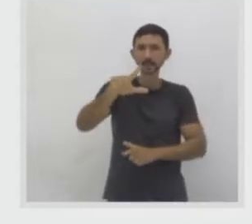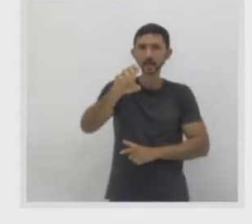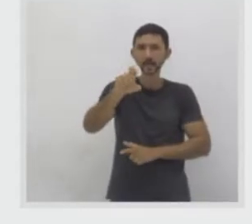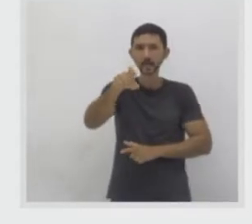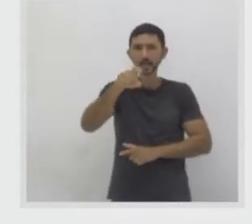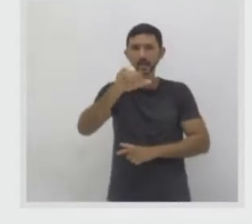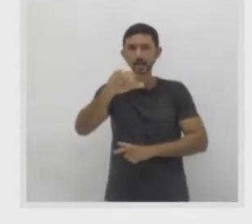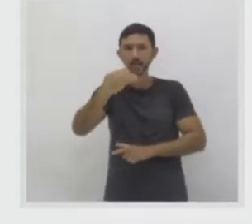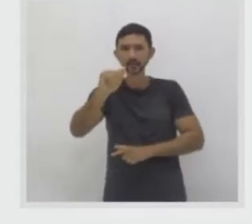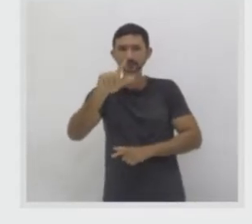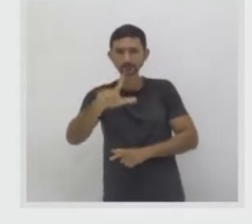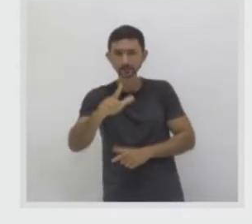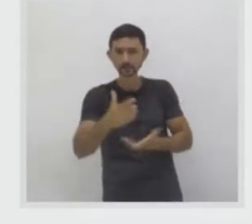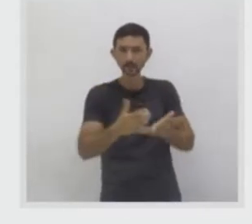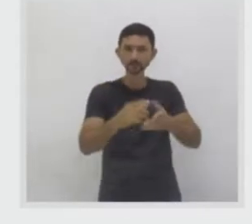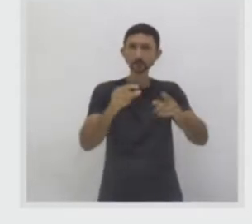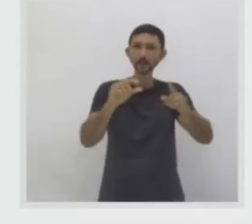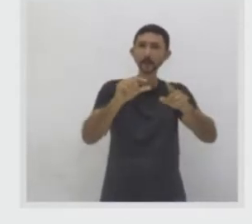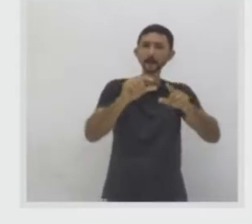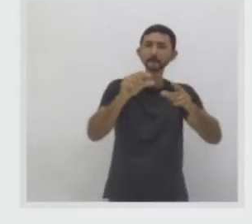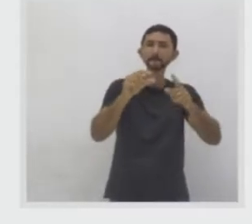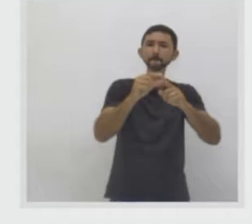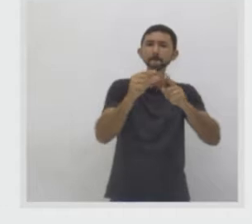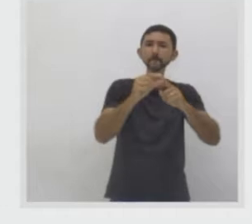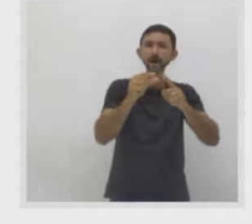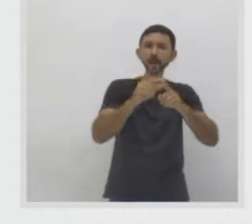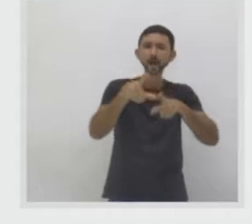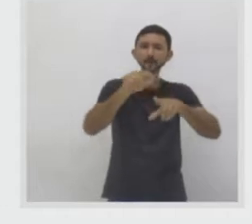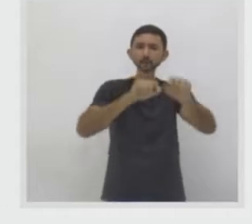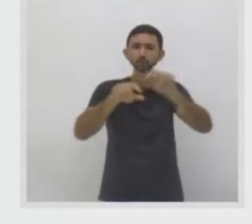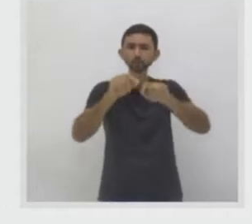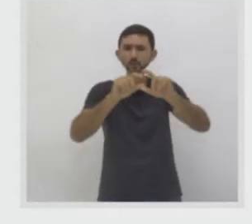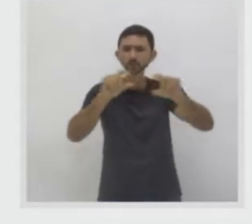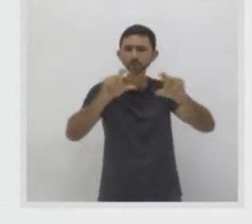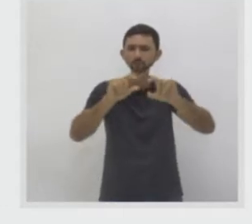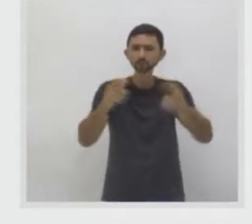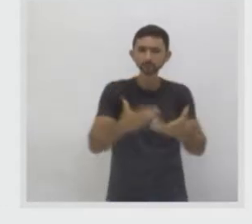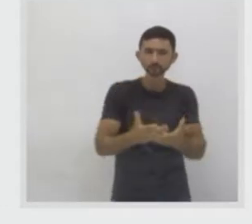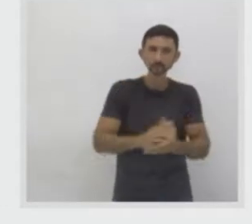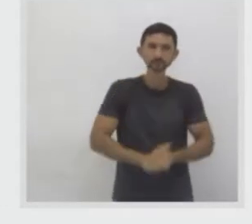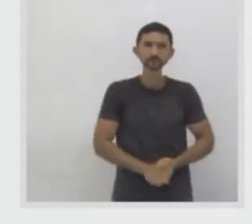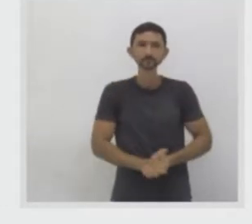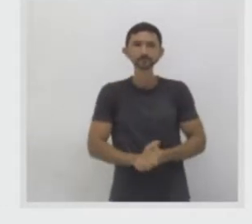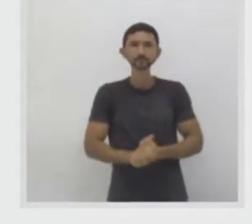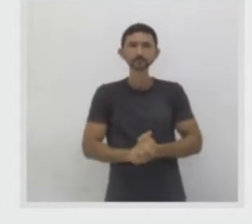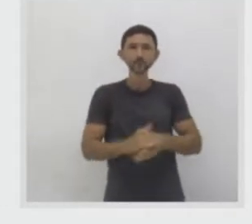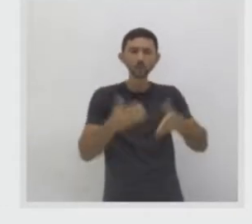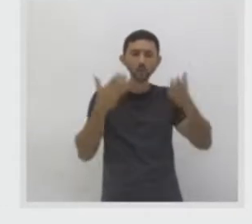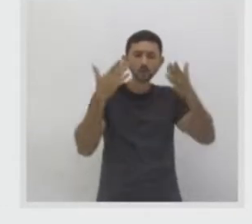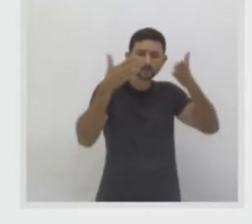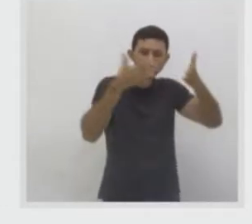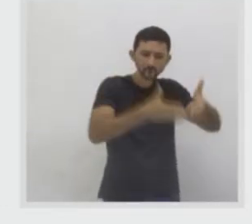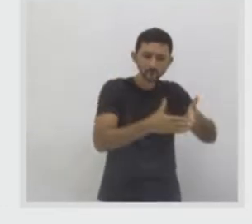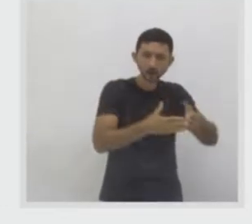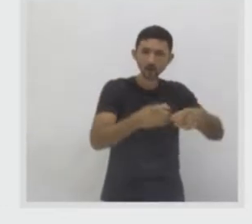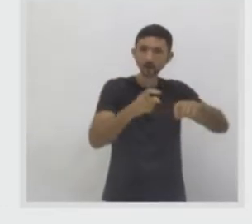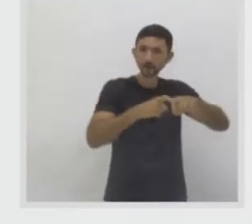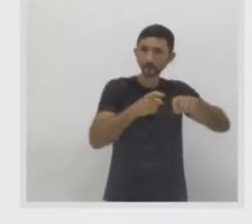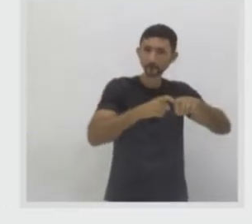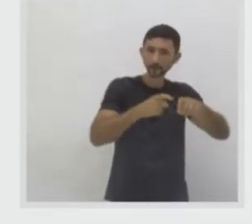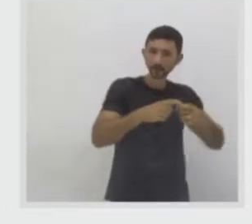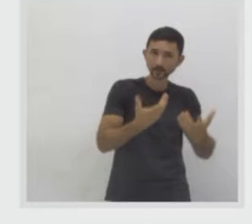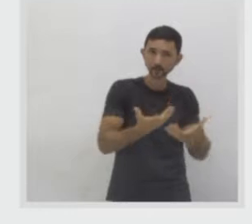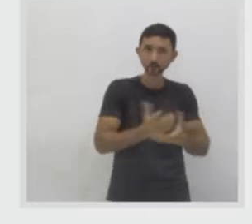são as palavras que foram escolhidas, restritas à esfera da medicina, fidelidade ao jargão da